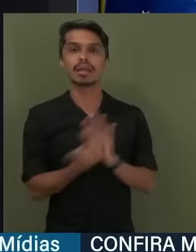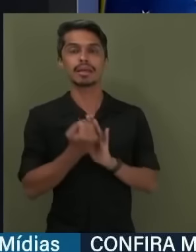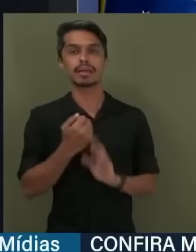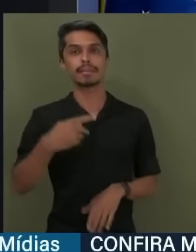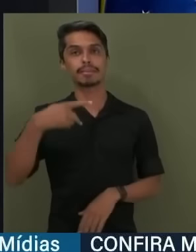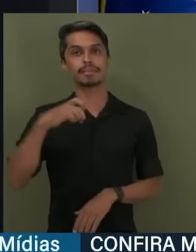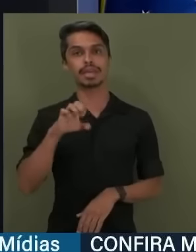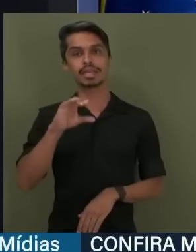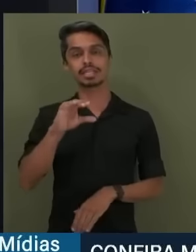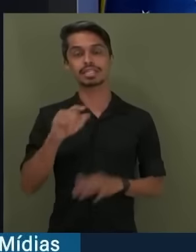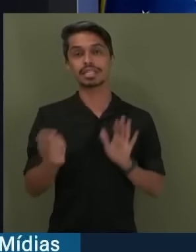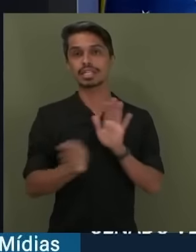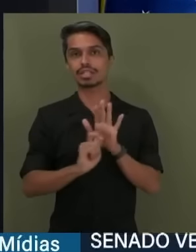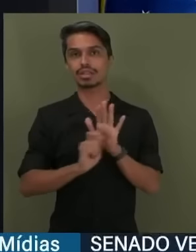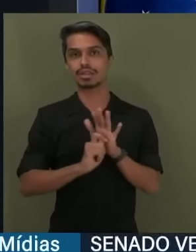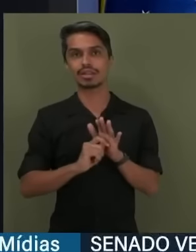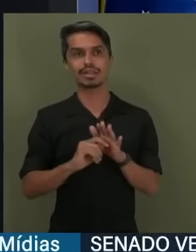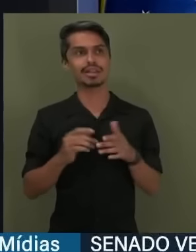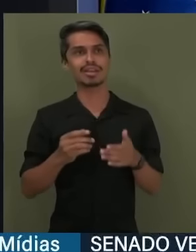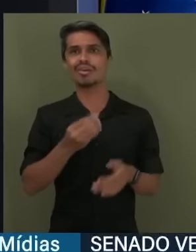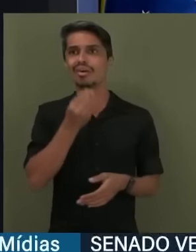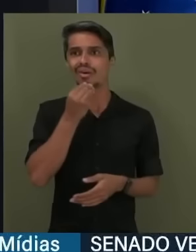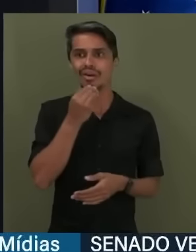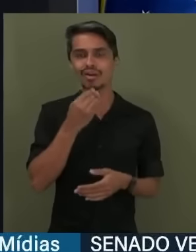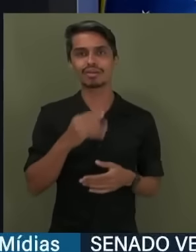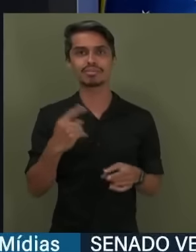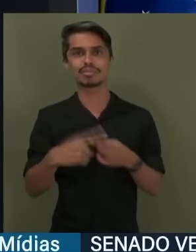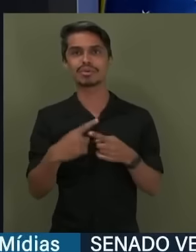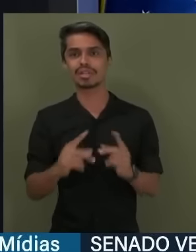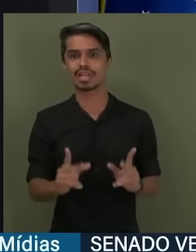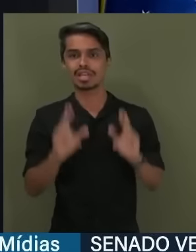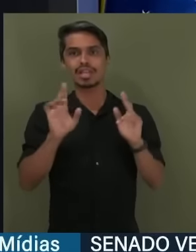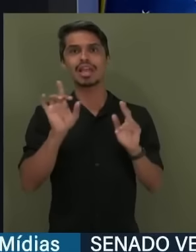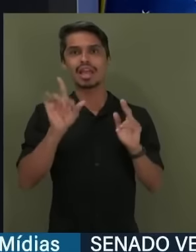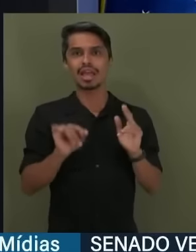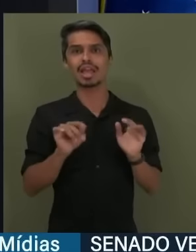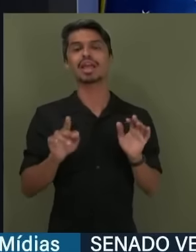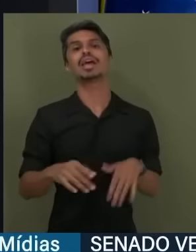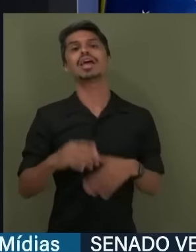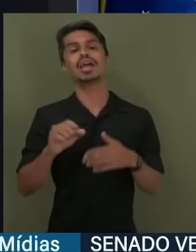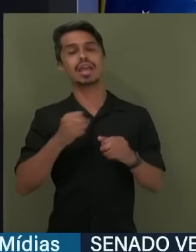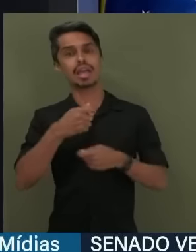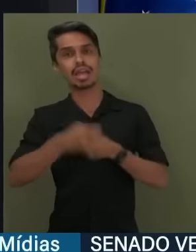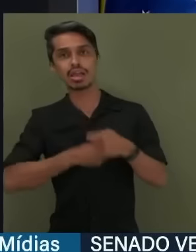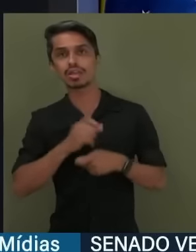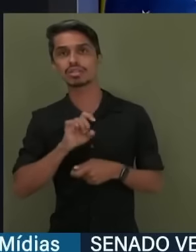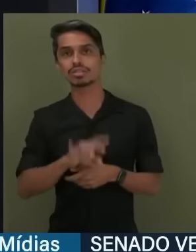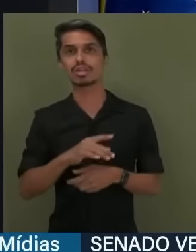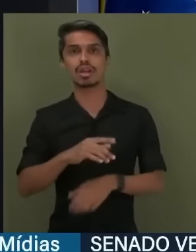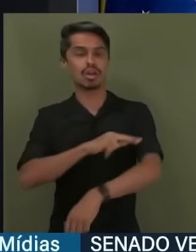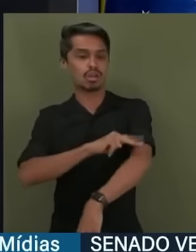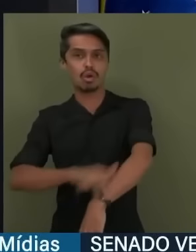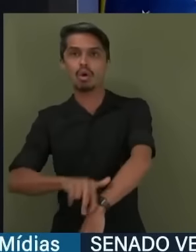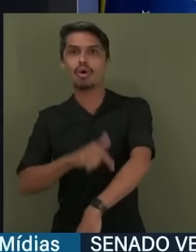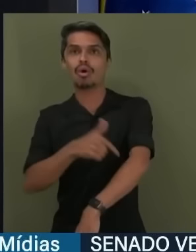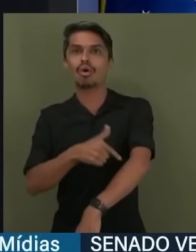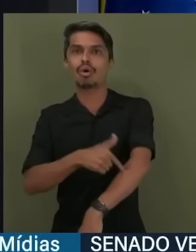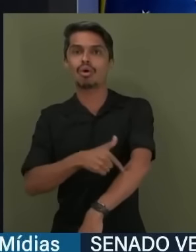É óbvio que tem relevância, porque o recorte é socioeconômico, porque o recorte vai ser a cor da pele, o